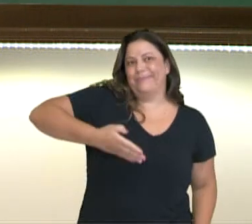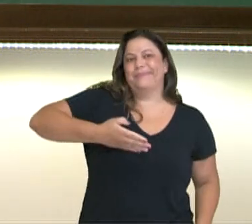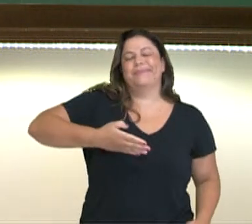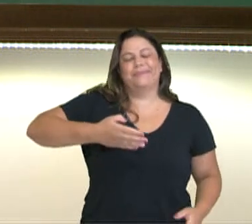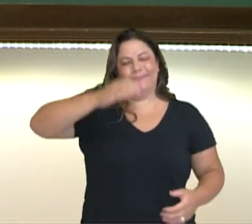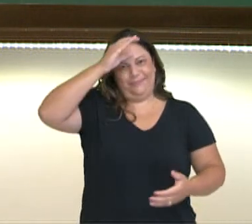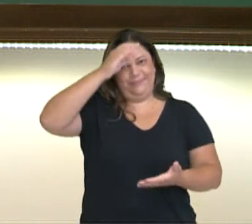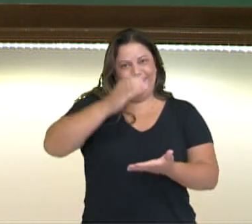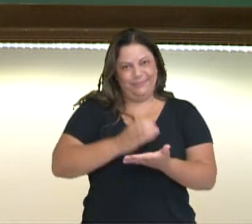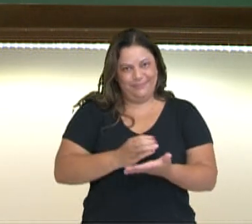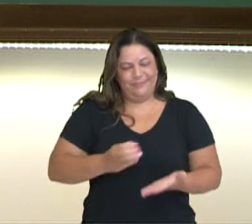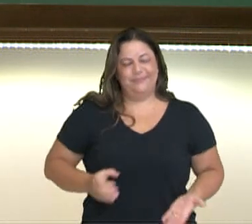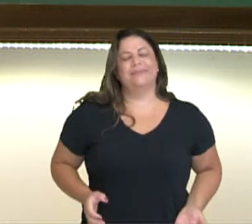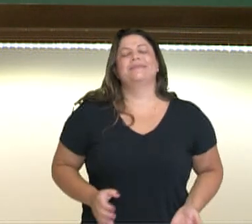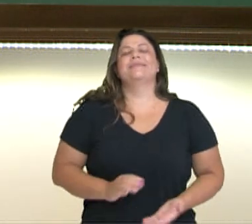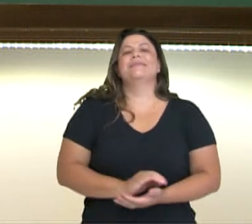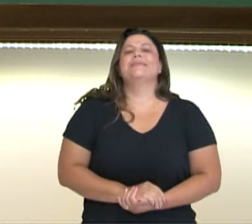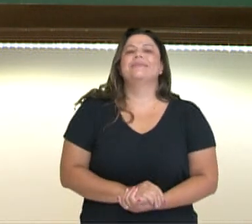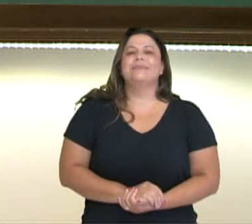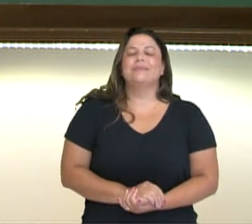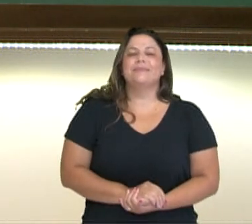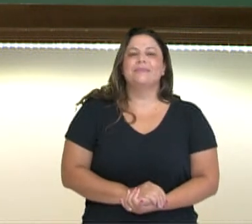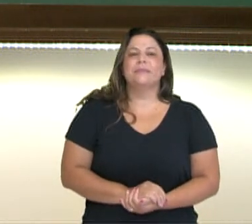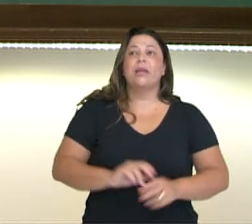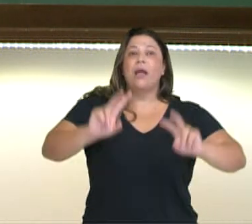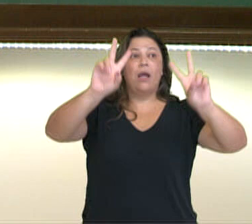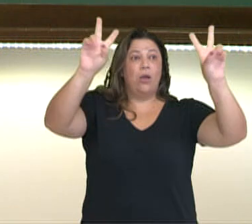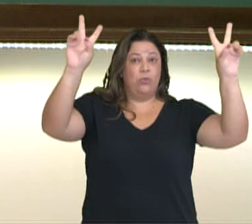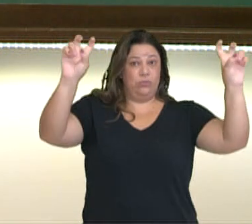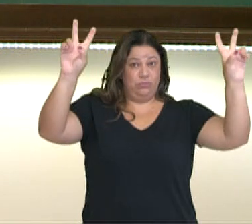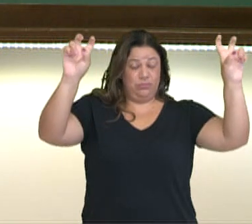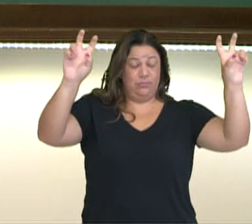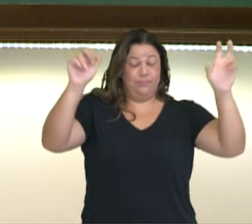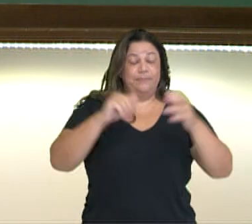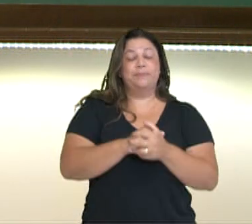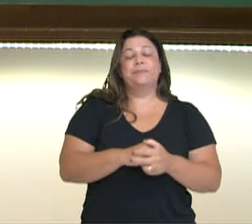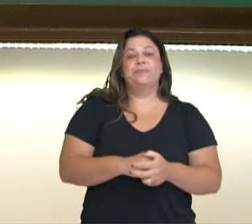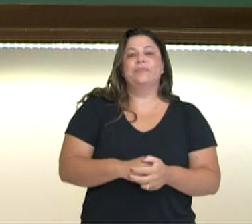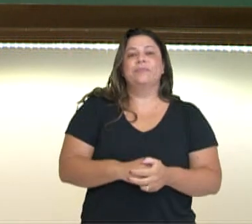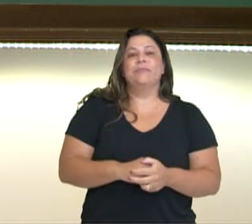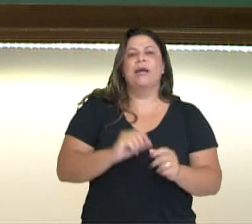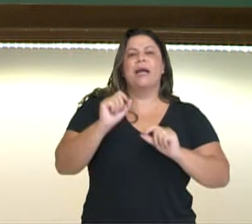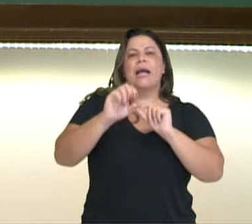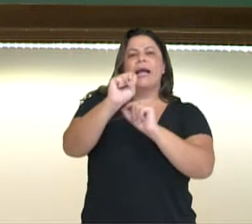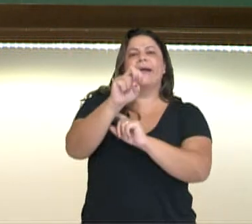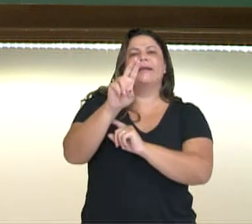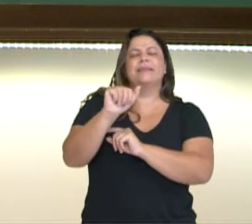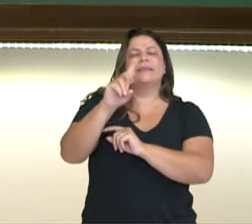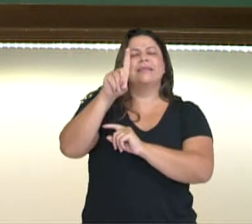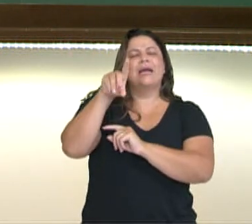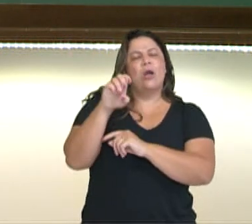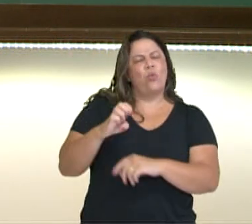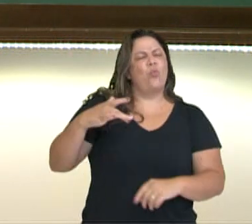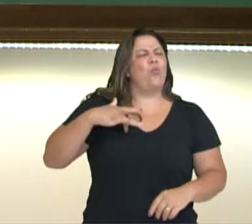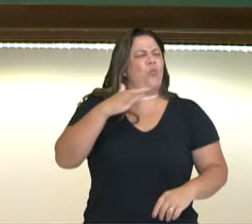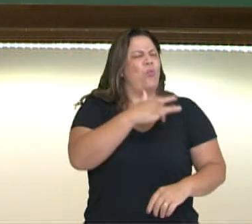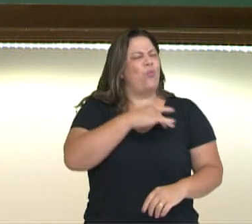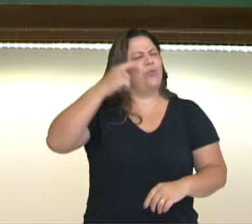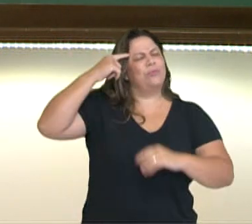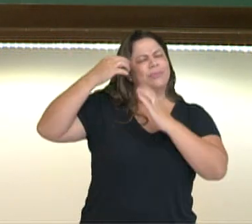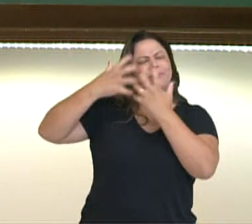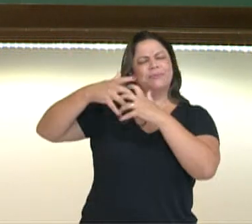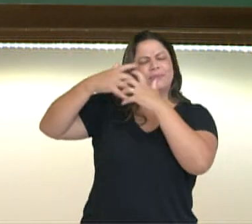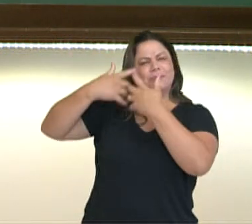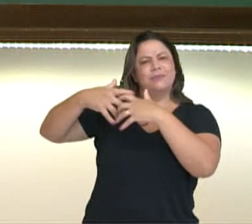tese, ok? O tema saúde mental dos jovens durante a pandemia é abordado nesse artigo